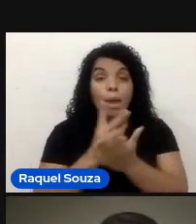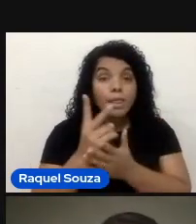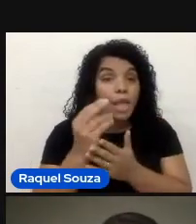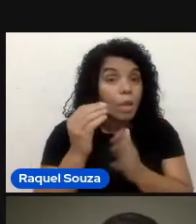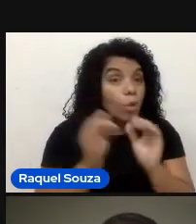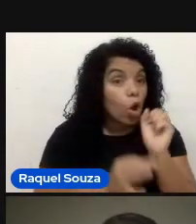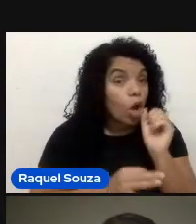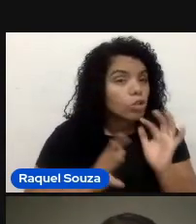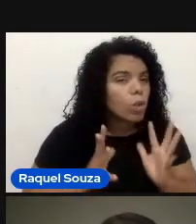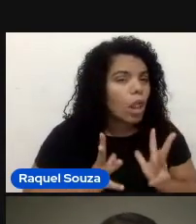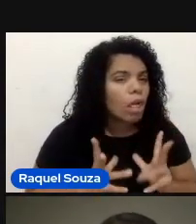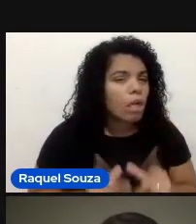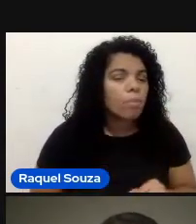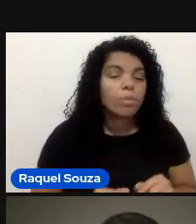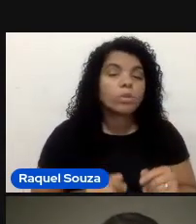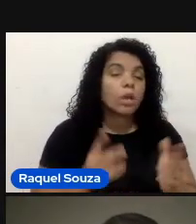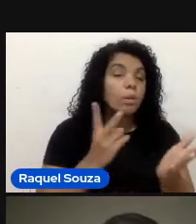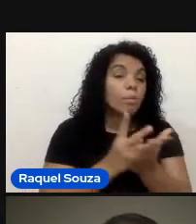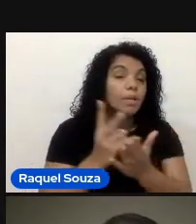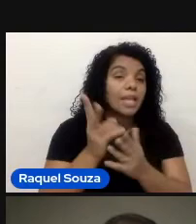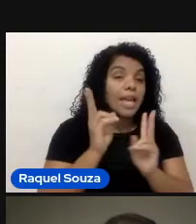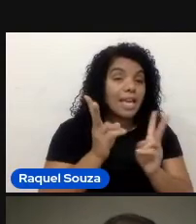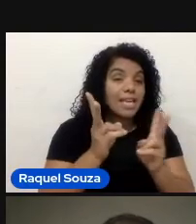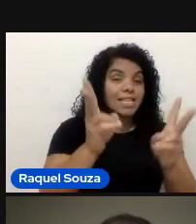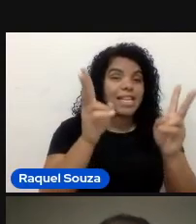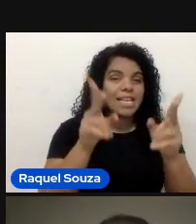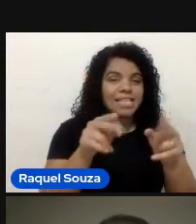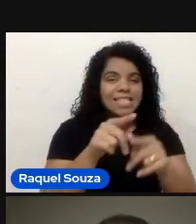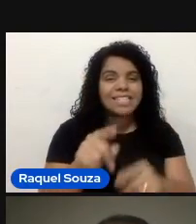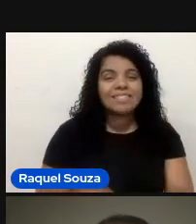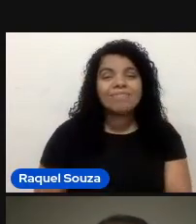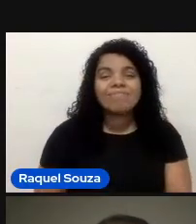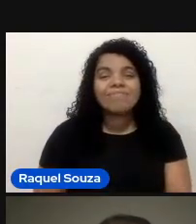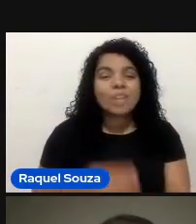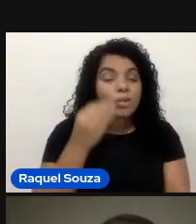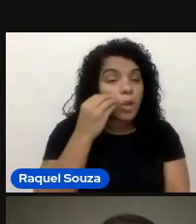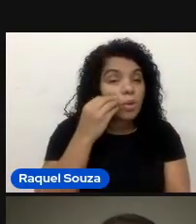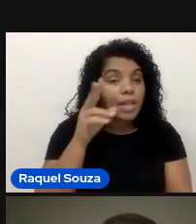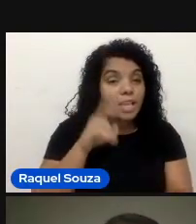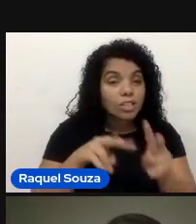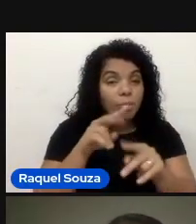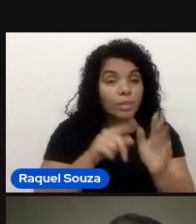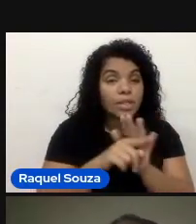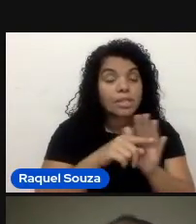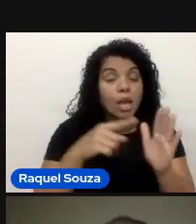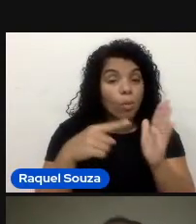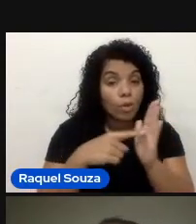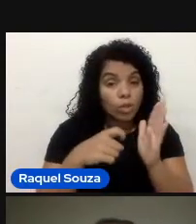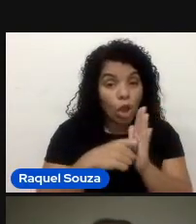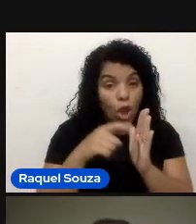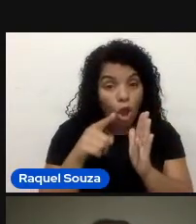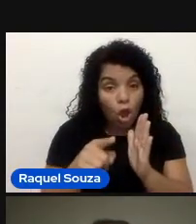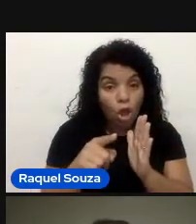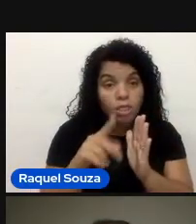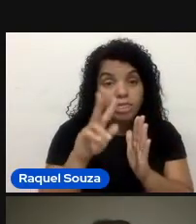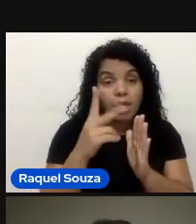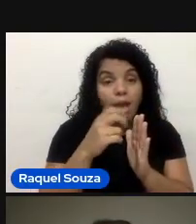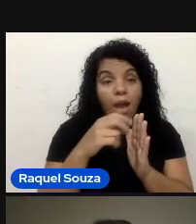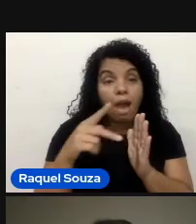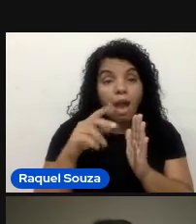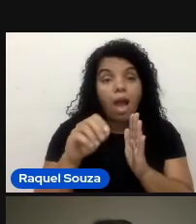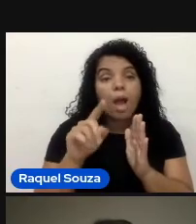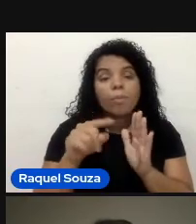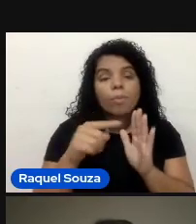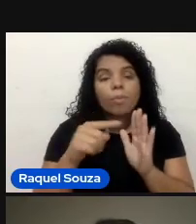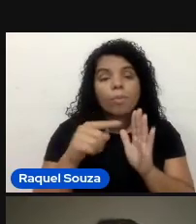em manutenibilidade. Então, aqui tem um teste para navbar. Quando você roda isso, o Rapo vai te dar uma